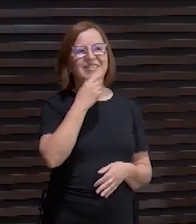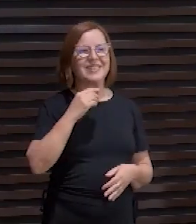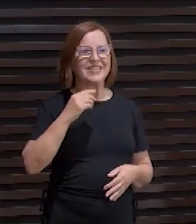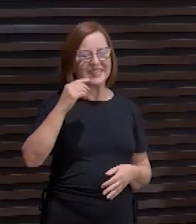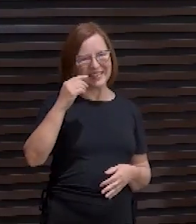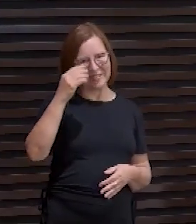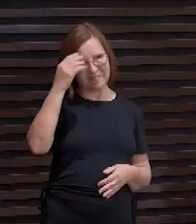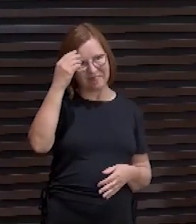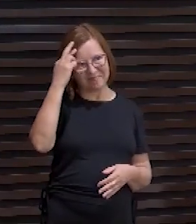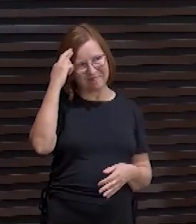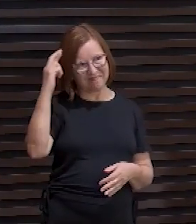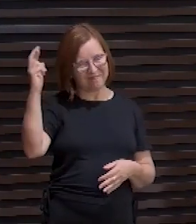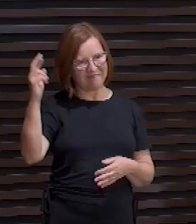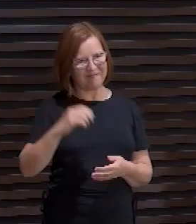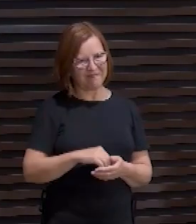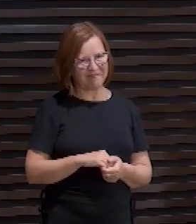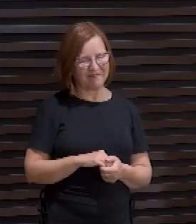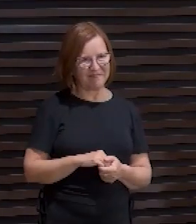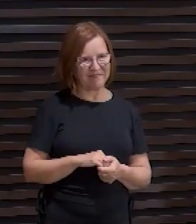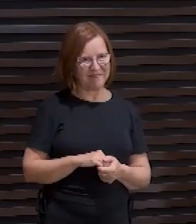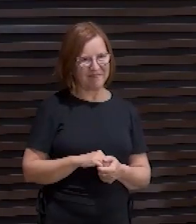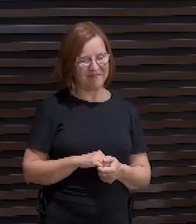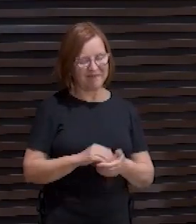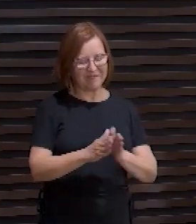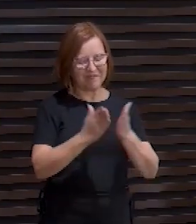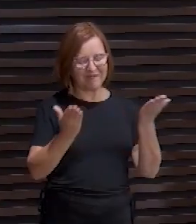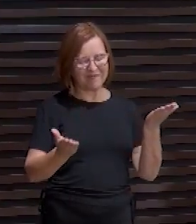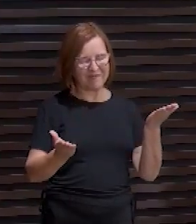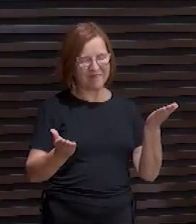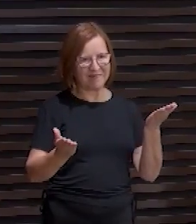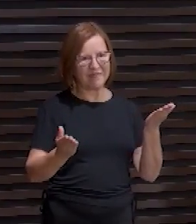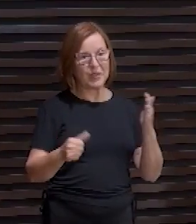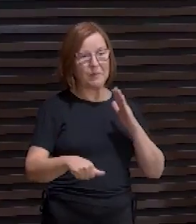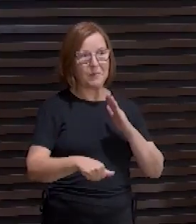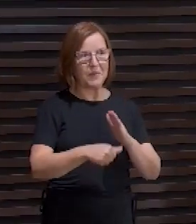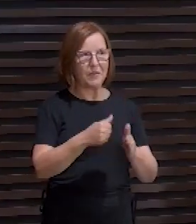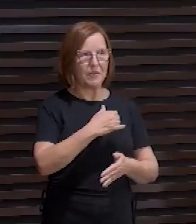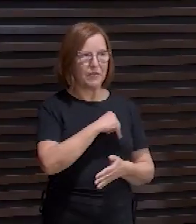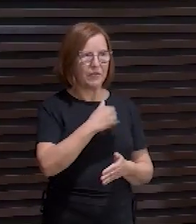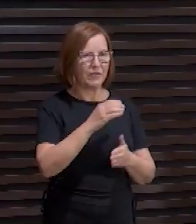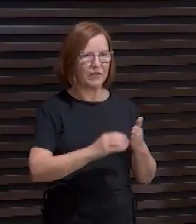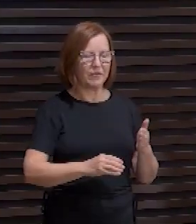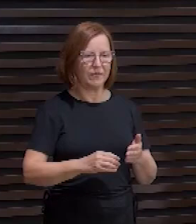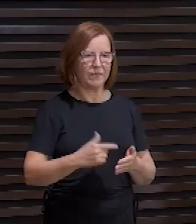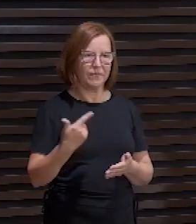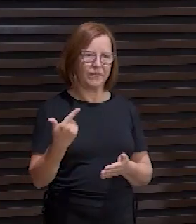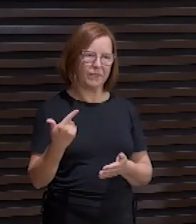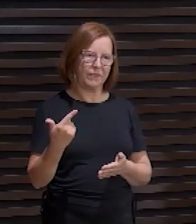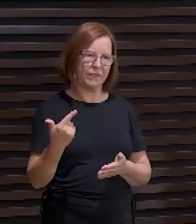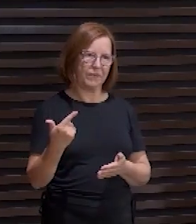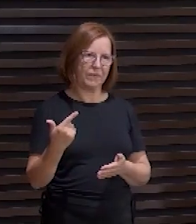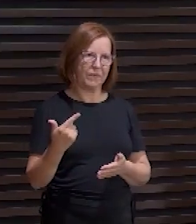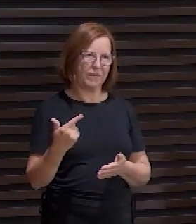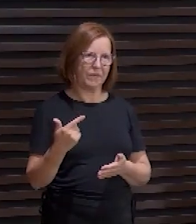hoje pedindo para que você abra a sua Bíblia em 1 João, no capítulo 2. Quem tiver